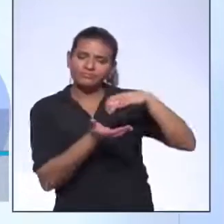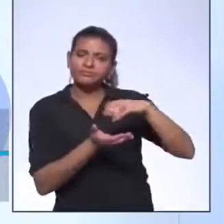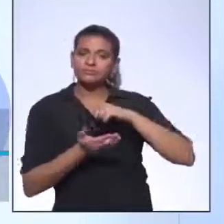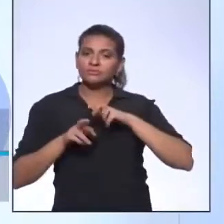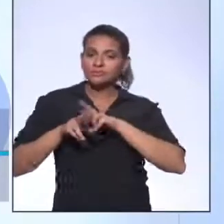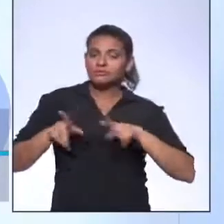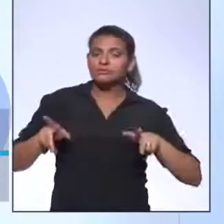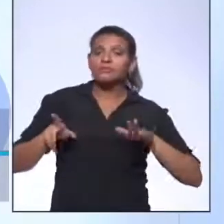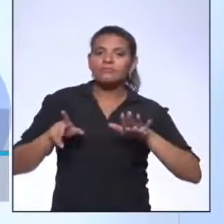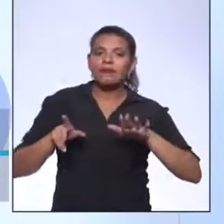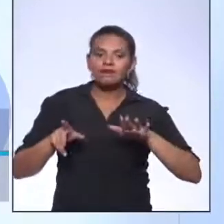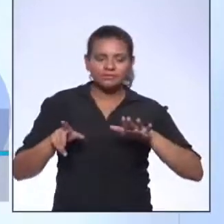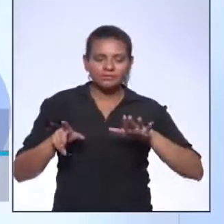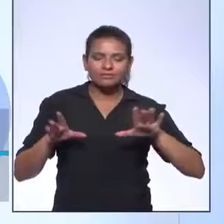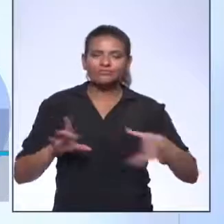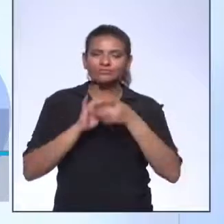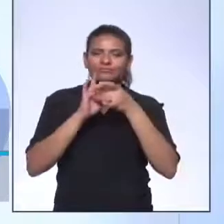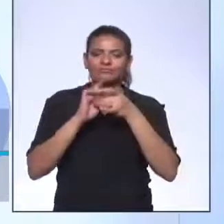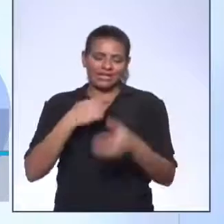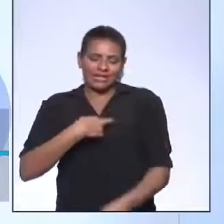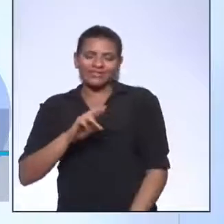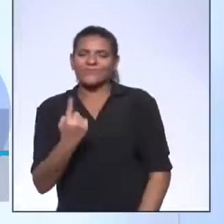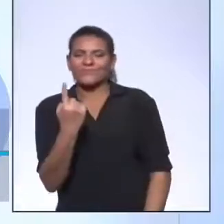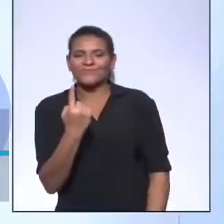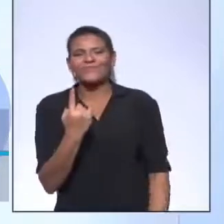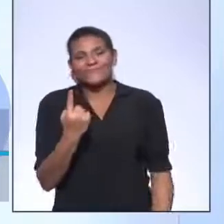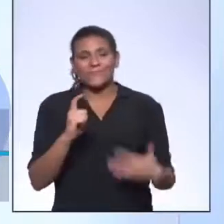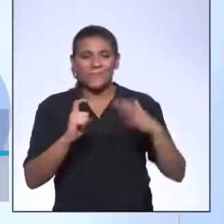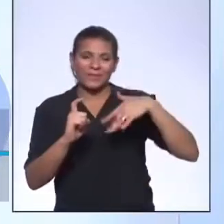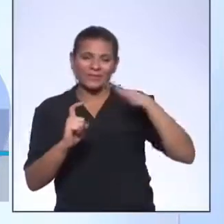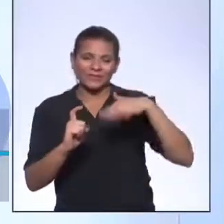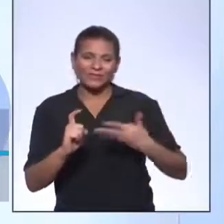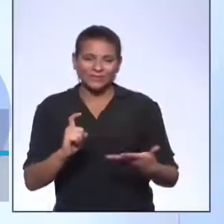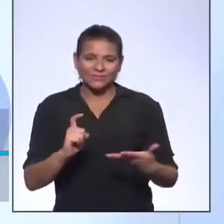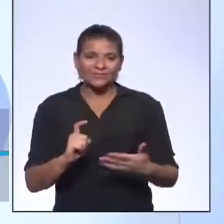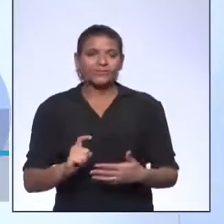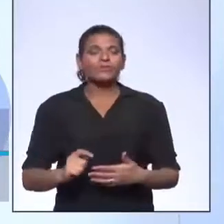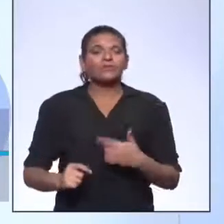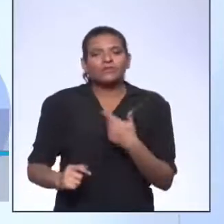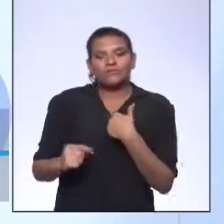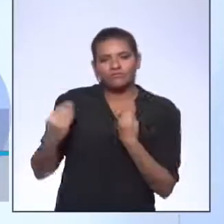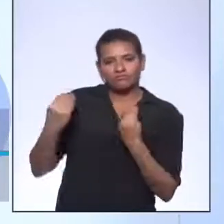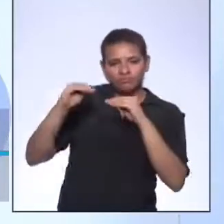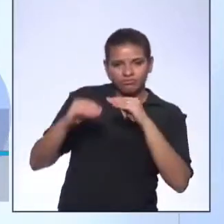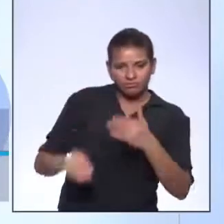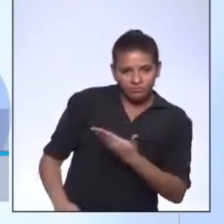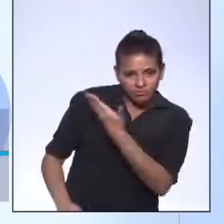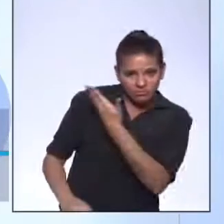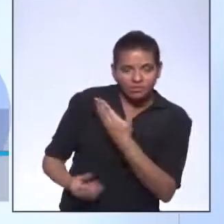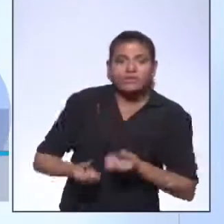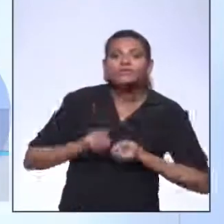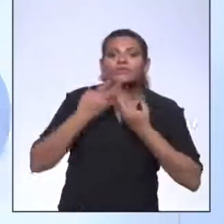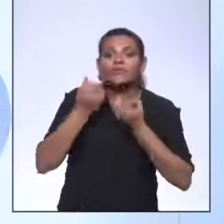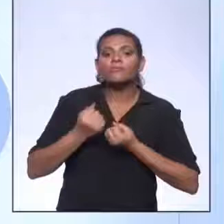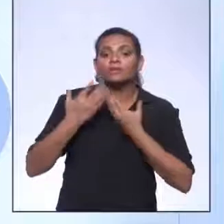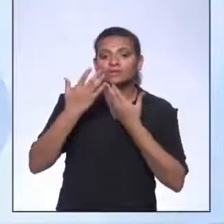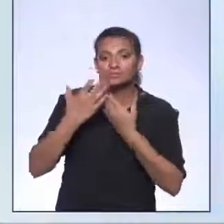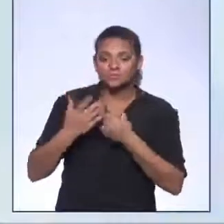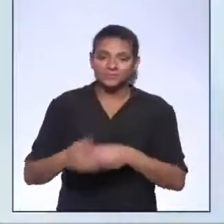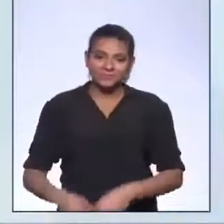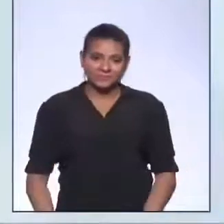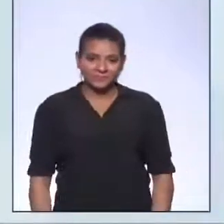unem em torno de uma única religião, que é a mitologia grega. Vou colocar uma informação para vocês na tela, para a gente seguir.